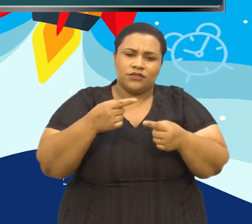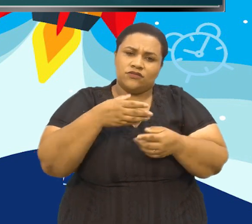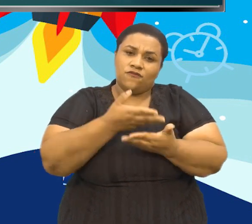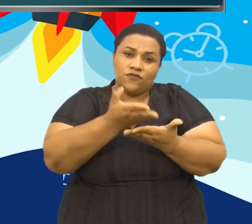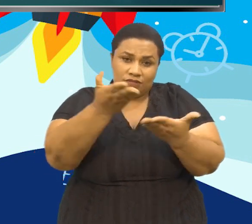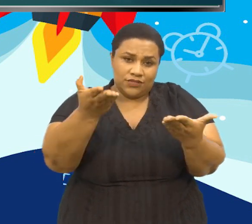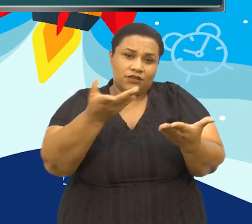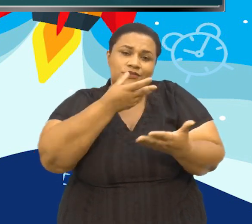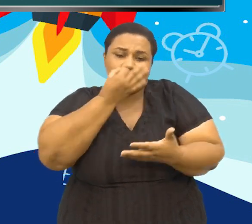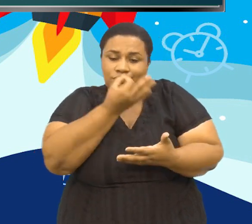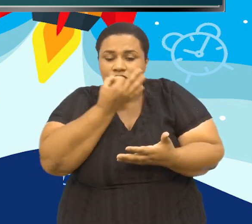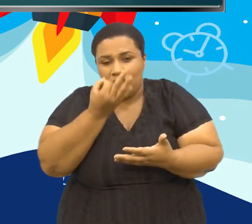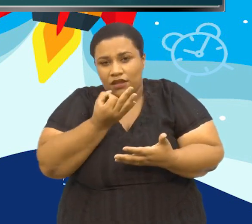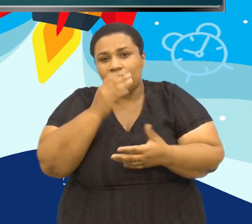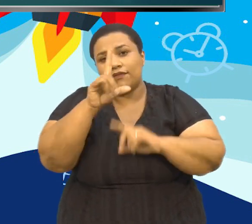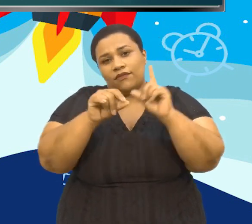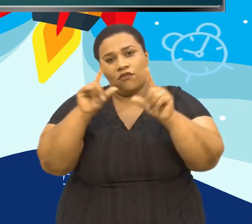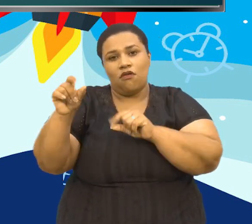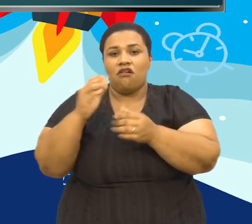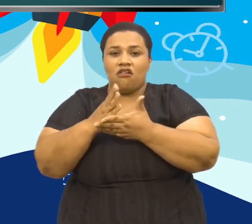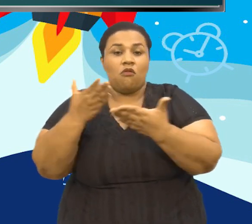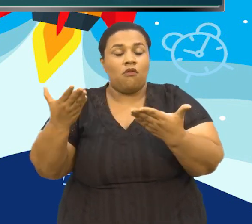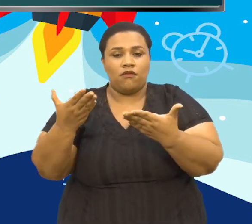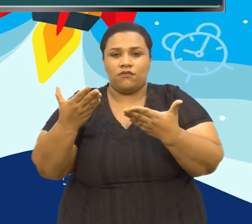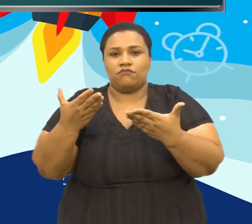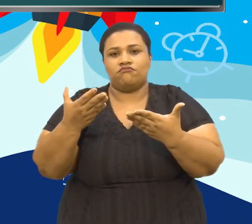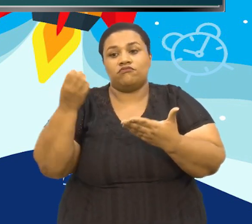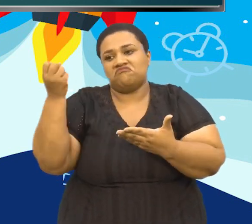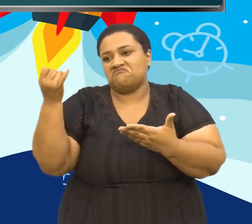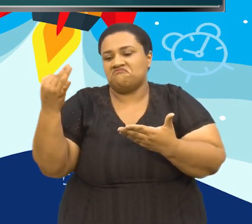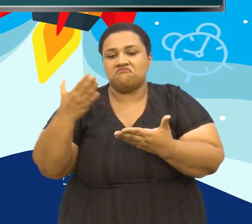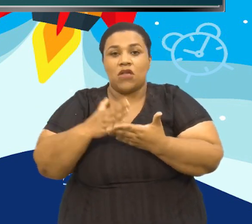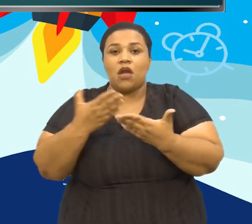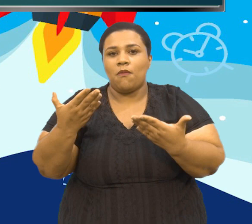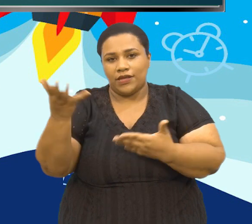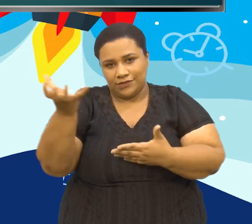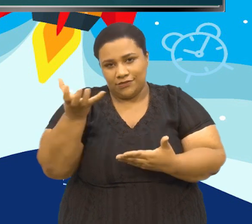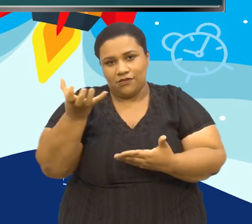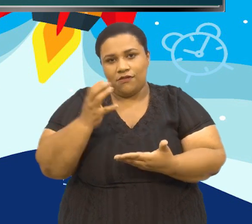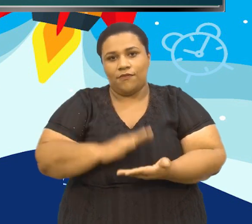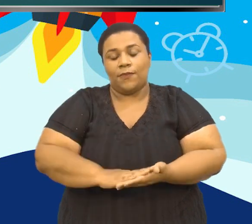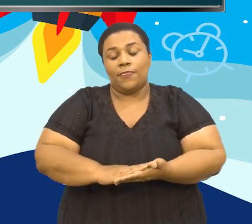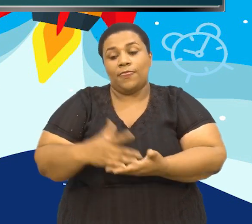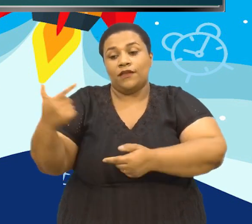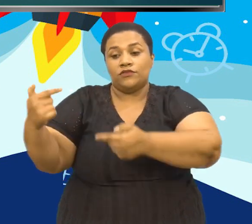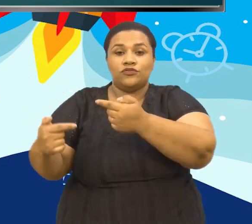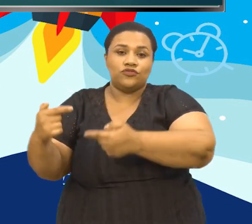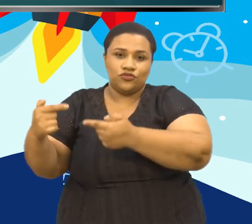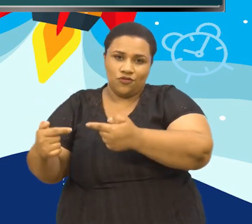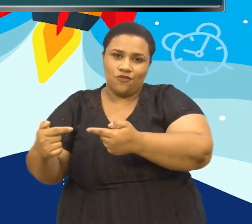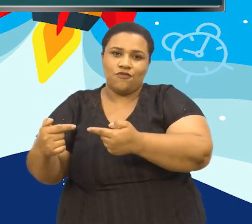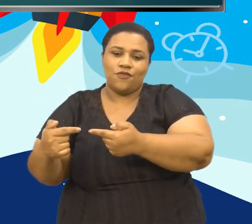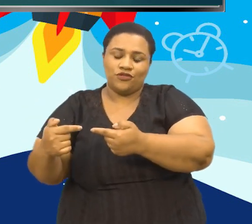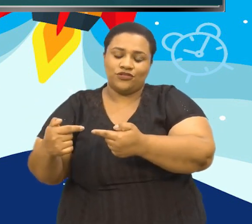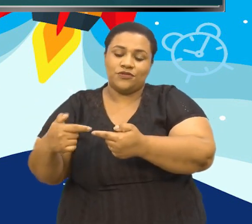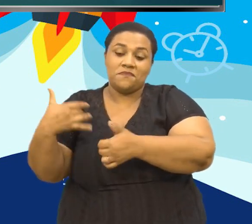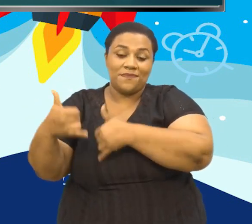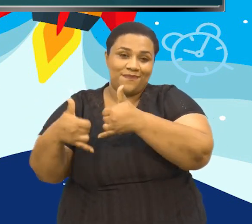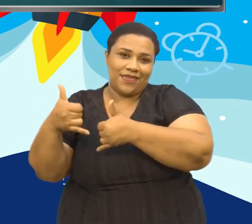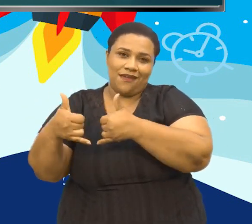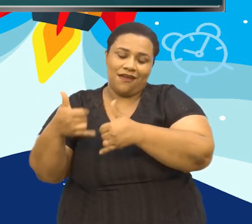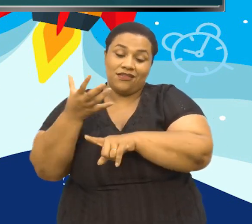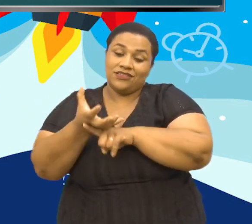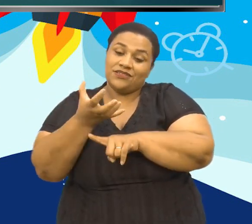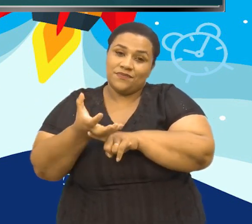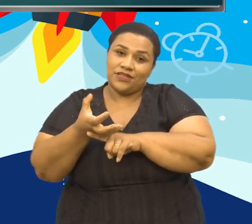vocês podem escolher quantas e quais vocês quiserem. Por isso que o jogo nós também podemos jogar na disciplina de matemática,